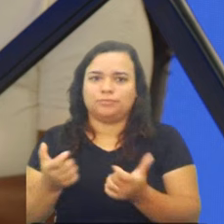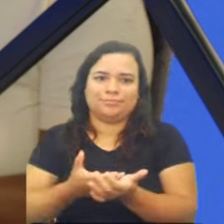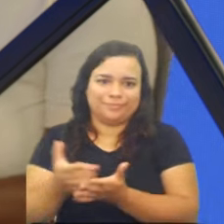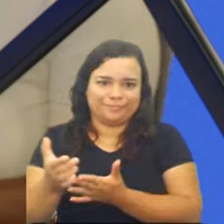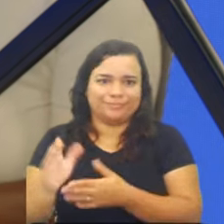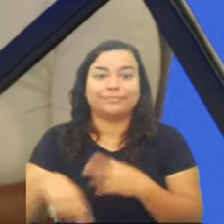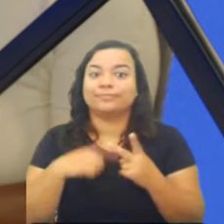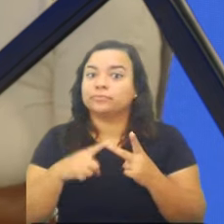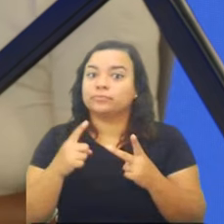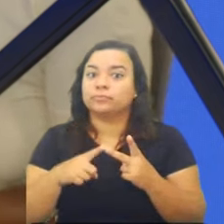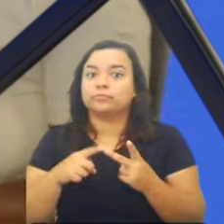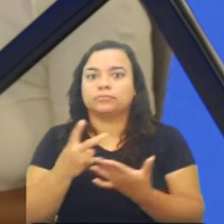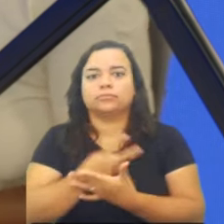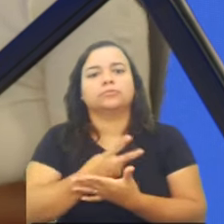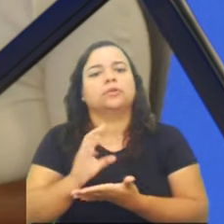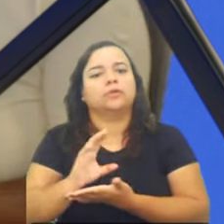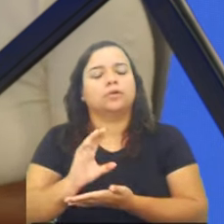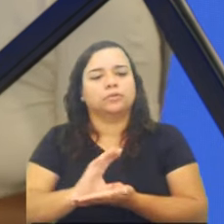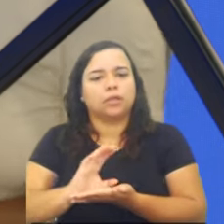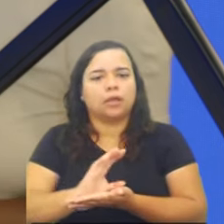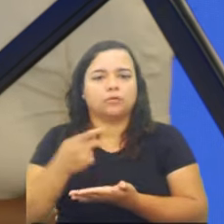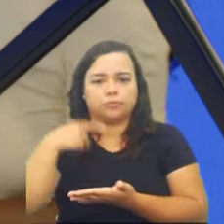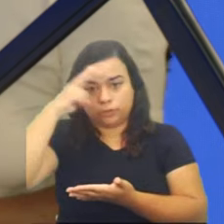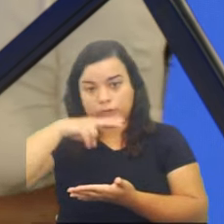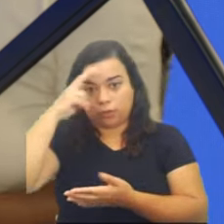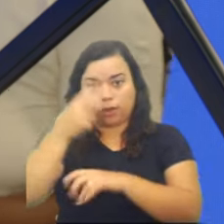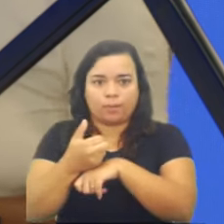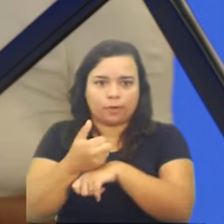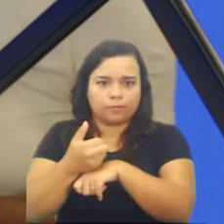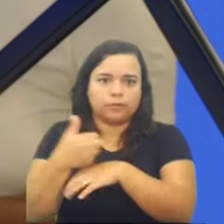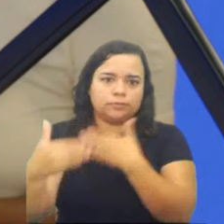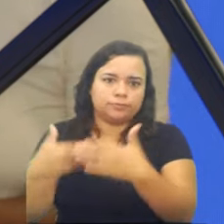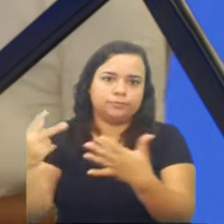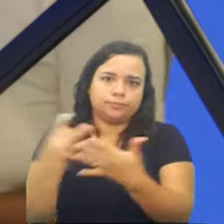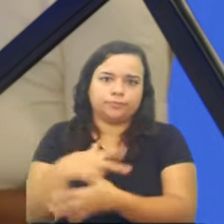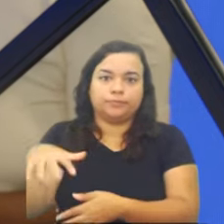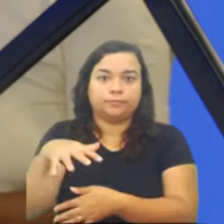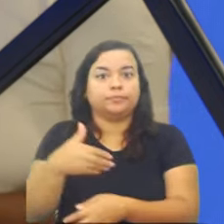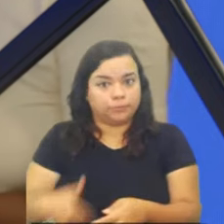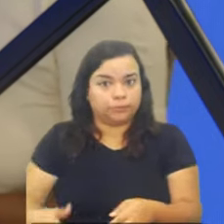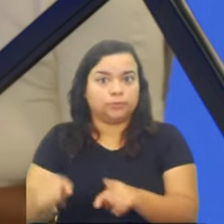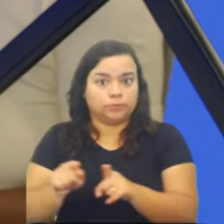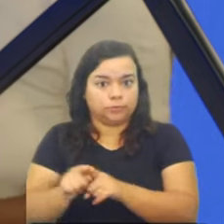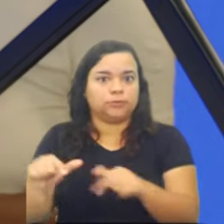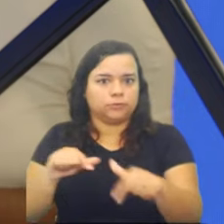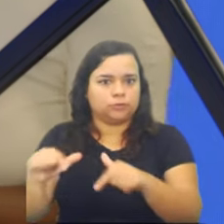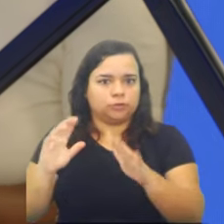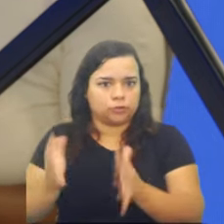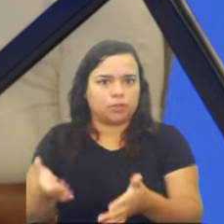saiu para o segundo momento para chegar a conselhos nessa minha trajetória profissional que passa inclusive pelo setor